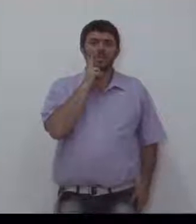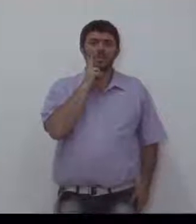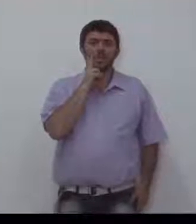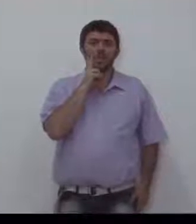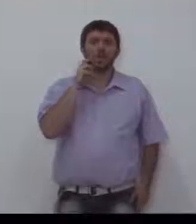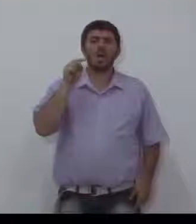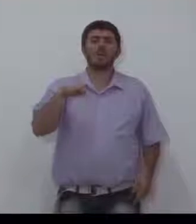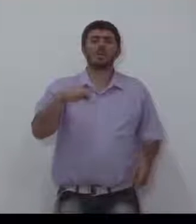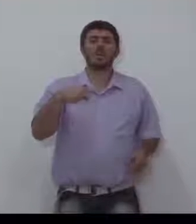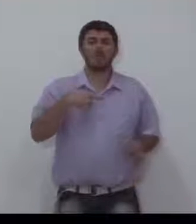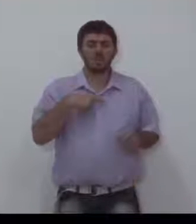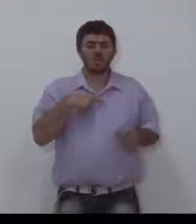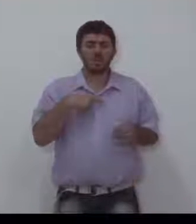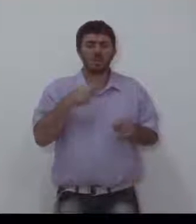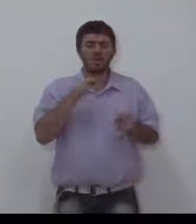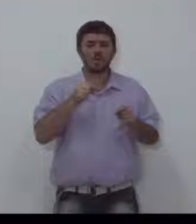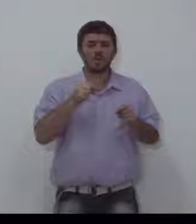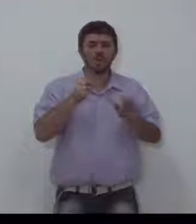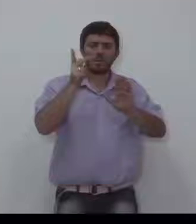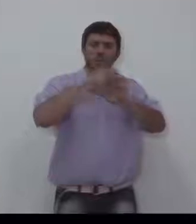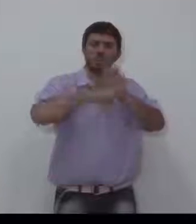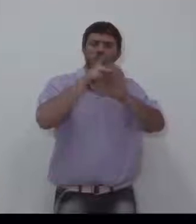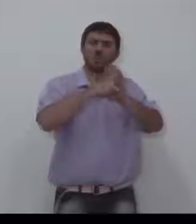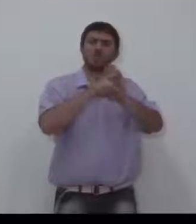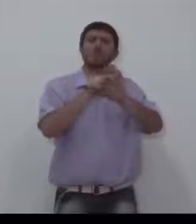Quero Vida. Mas como que a gente